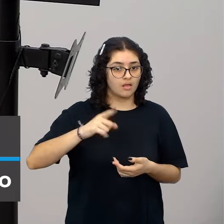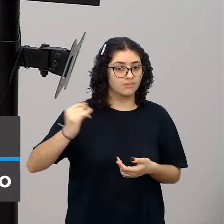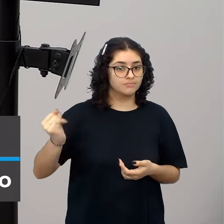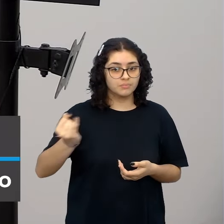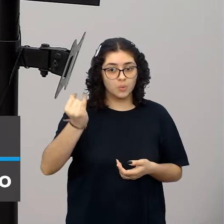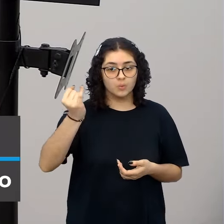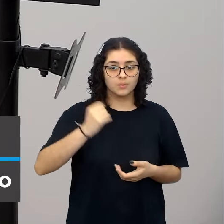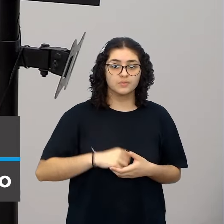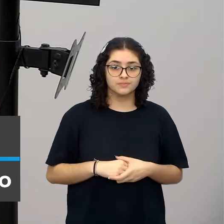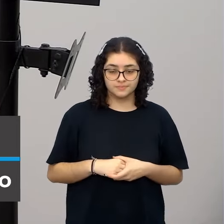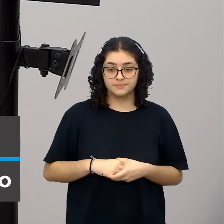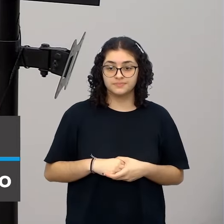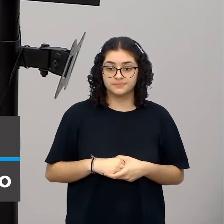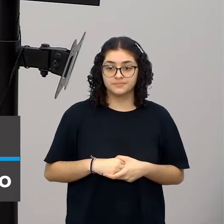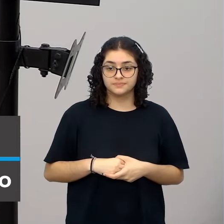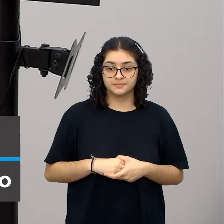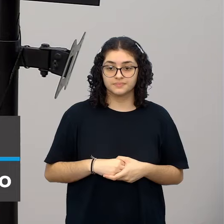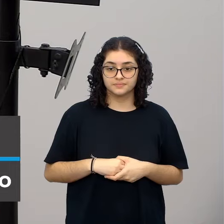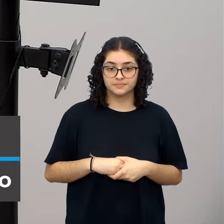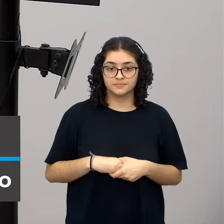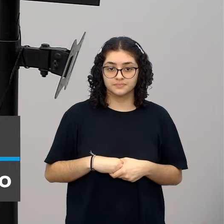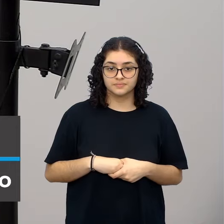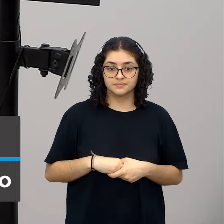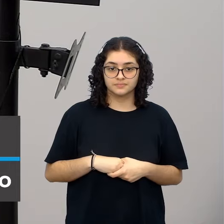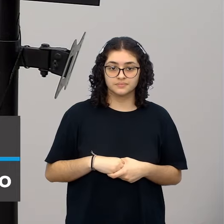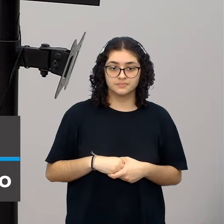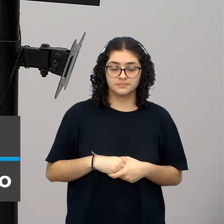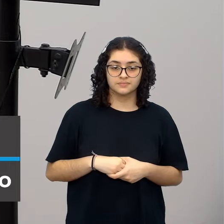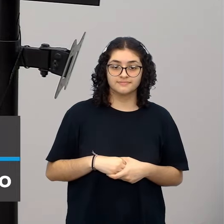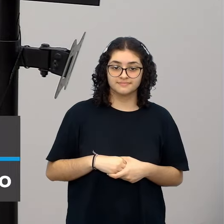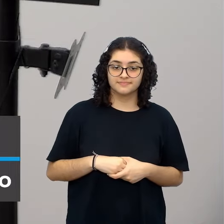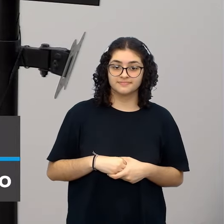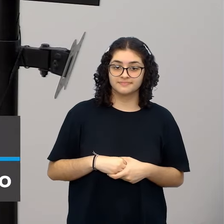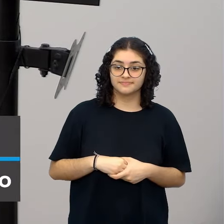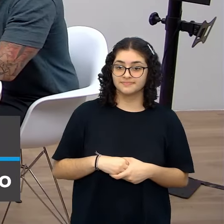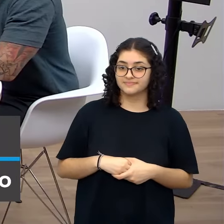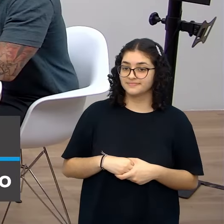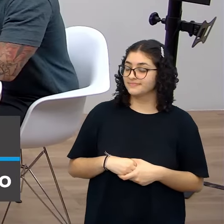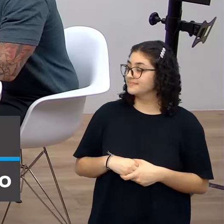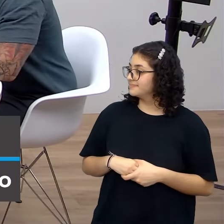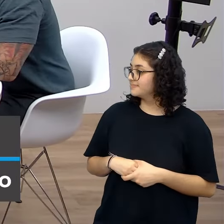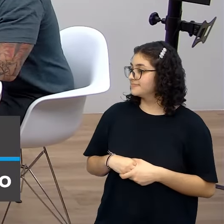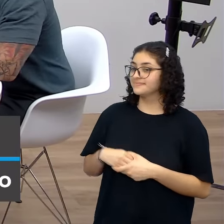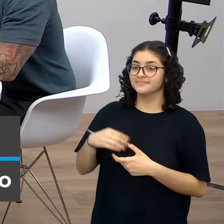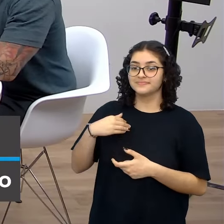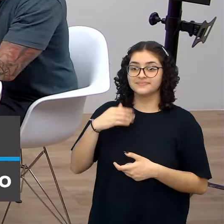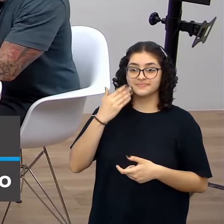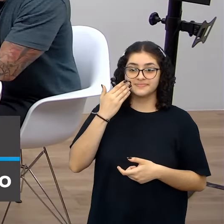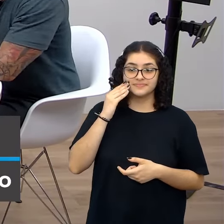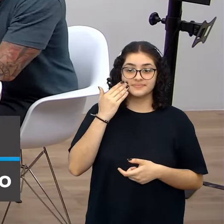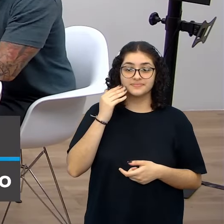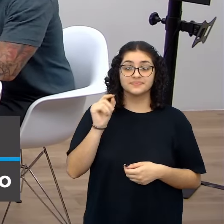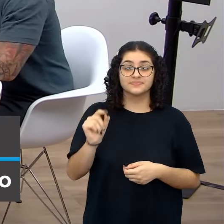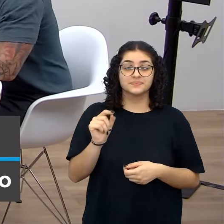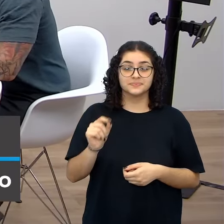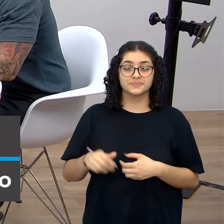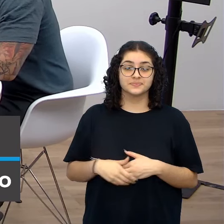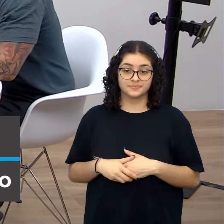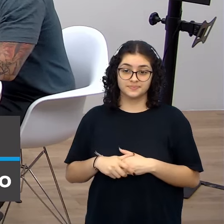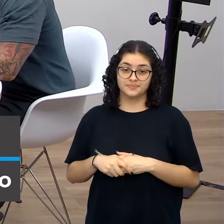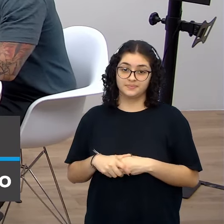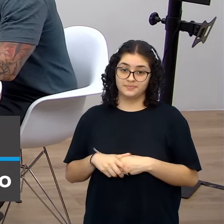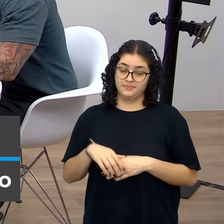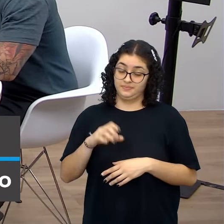só complementando aí o que você trouxe. Legal. Rosa. Eu entendo que assim, se a